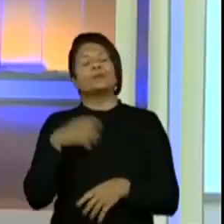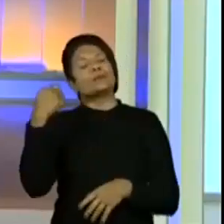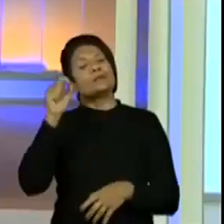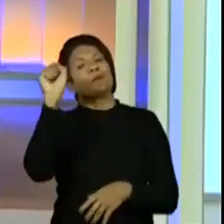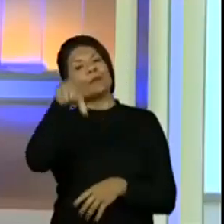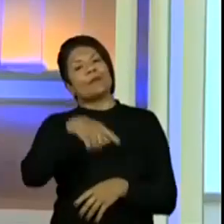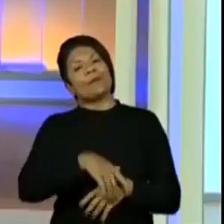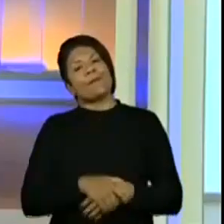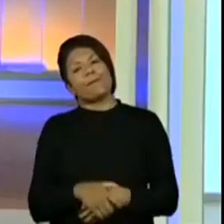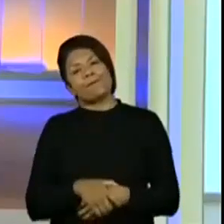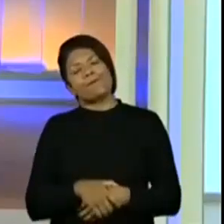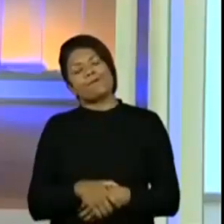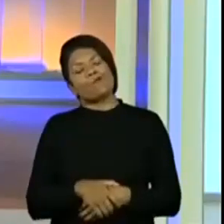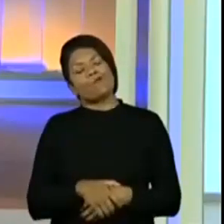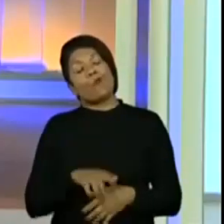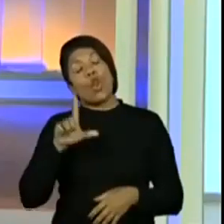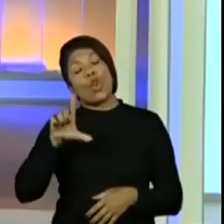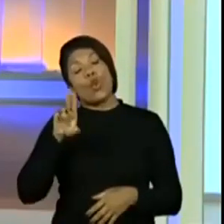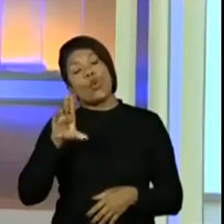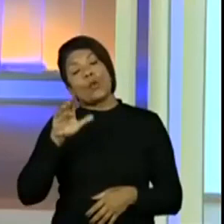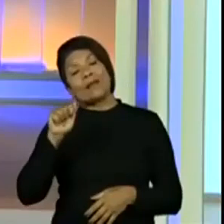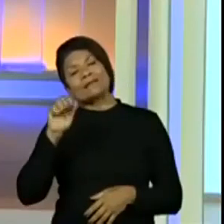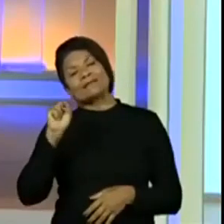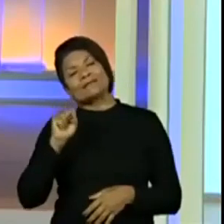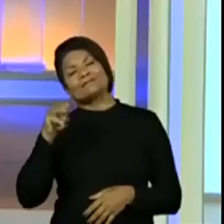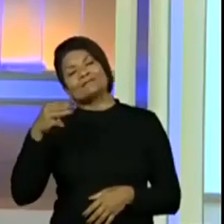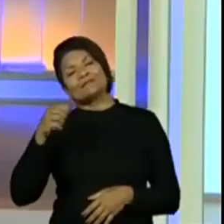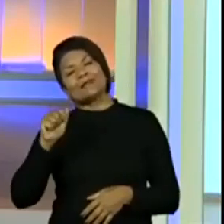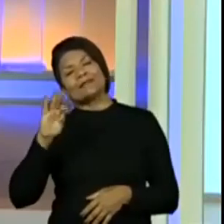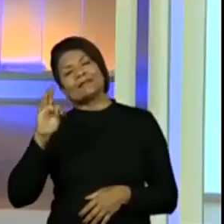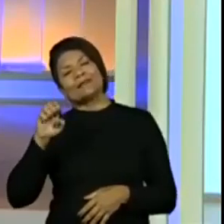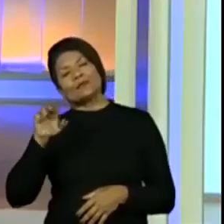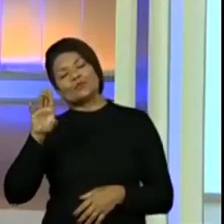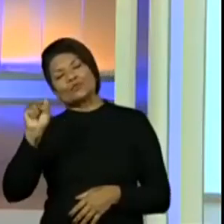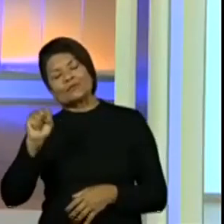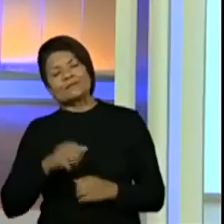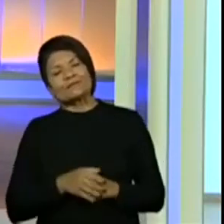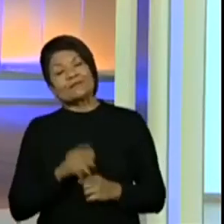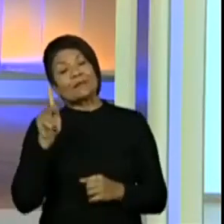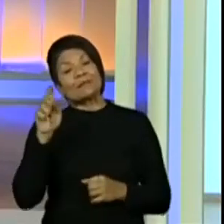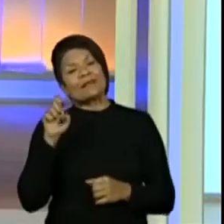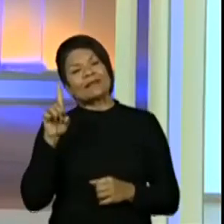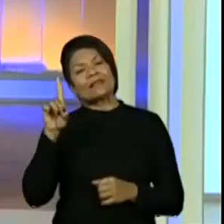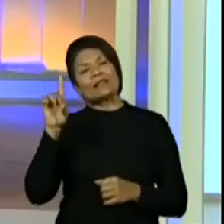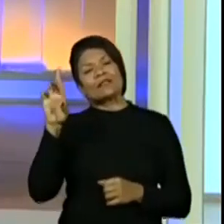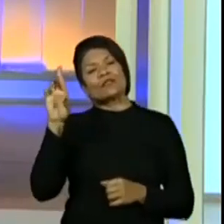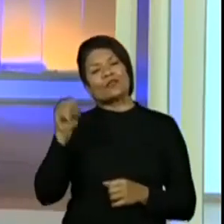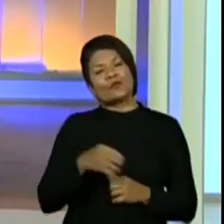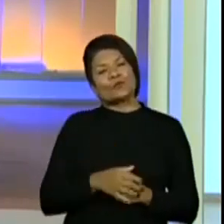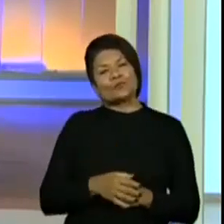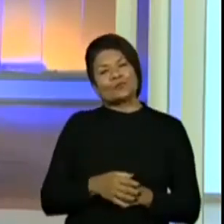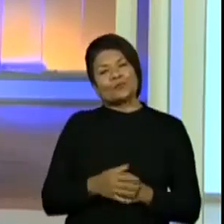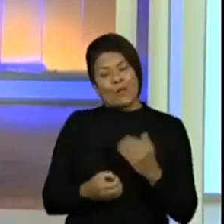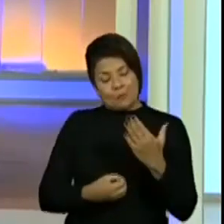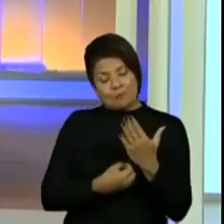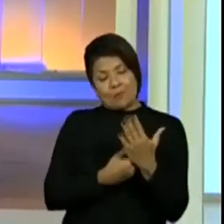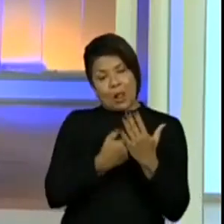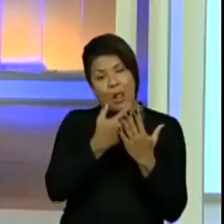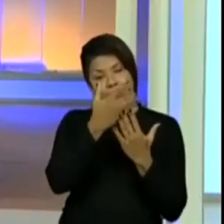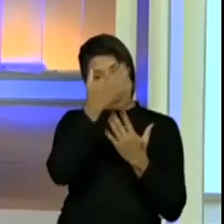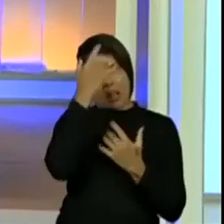bronca. Lucas Mateus, Pedro Henrique, vocês colocaram um tanque de